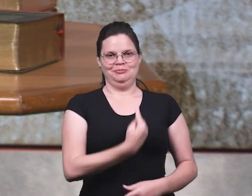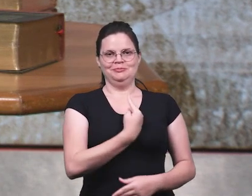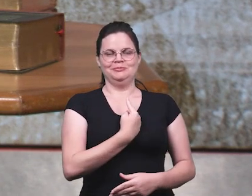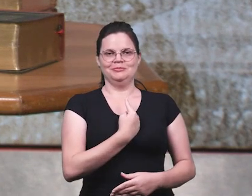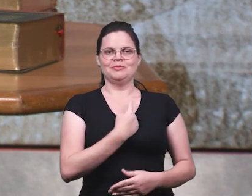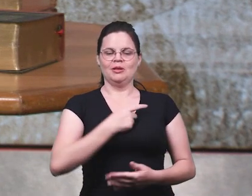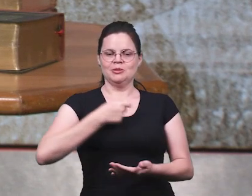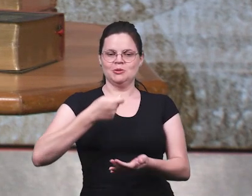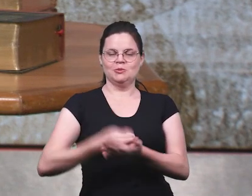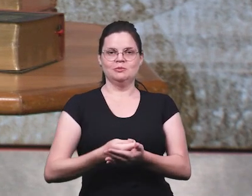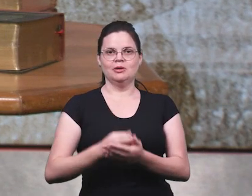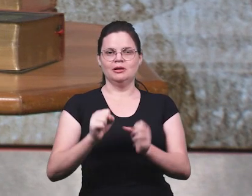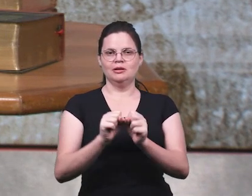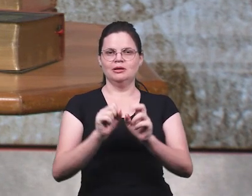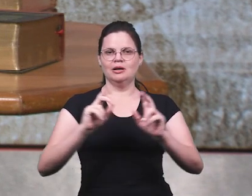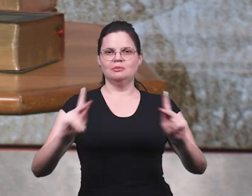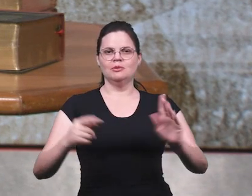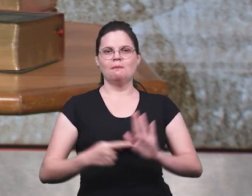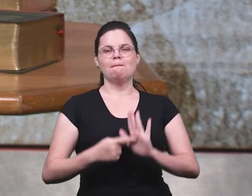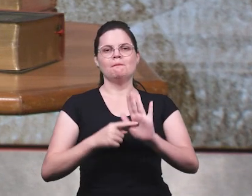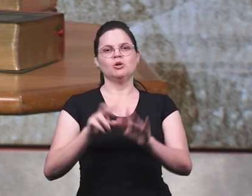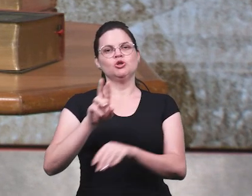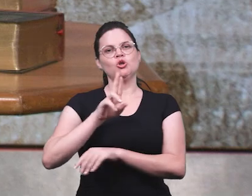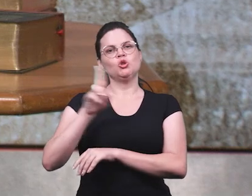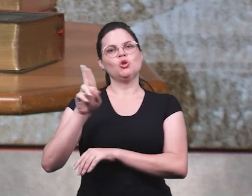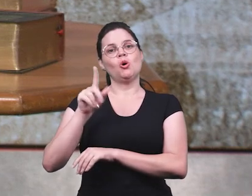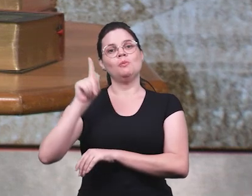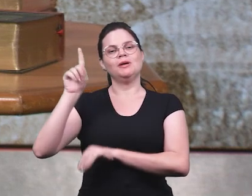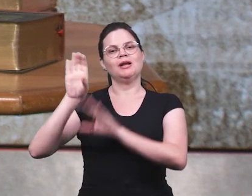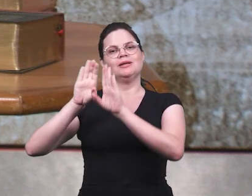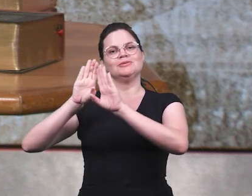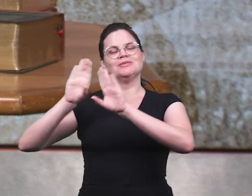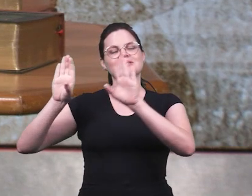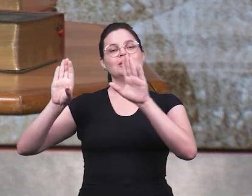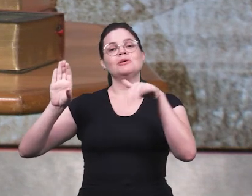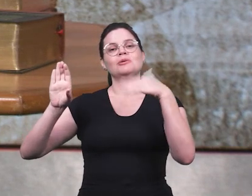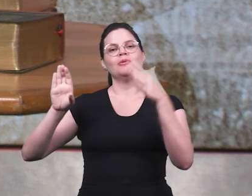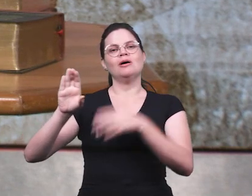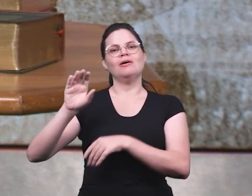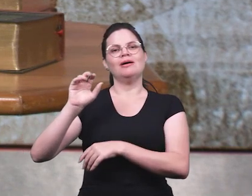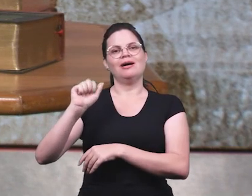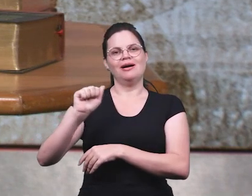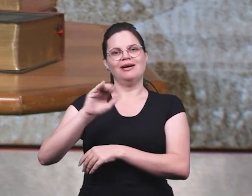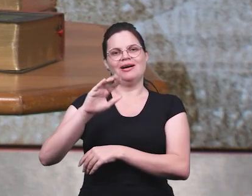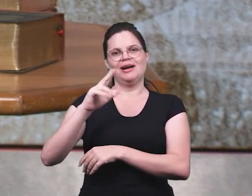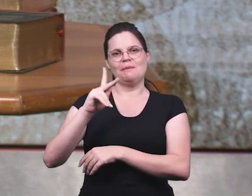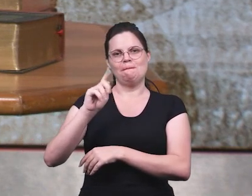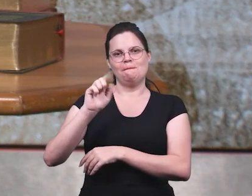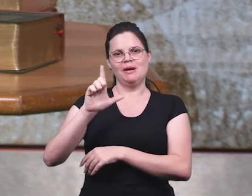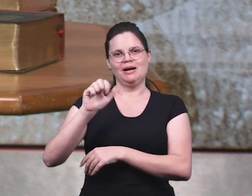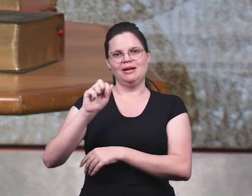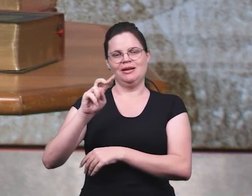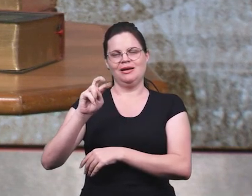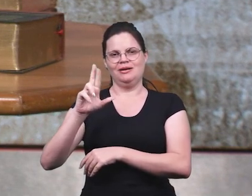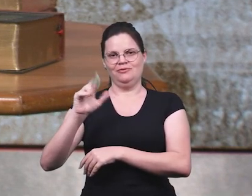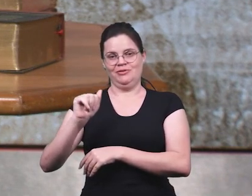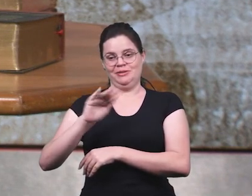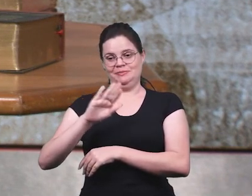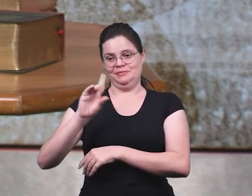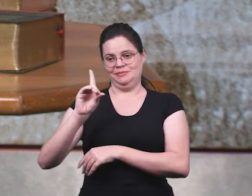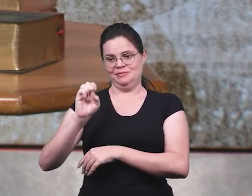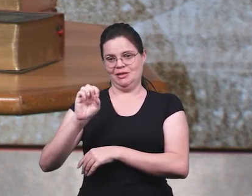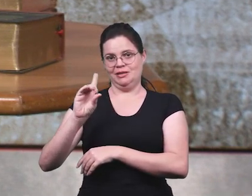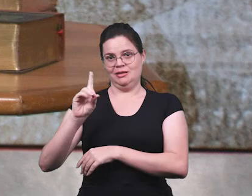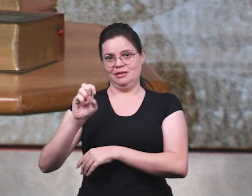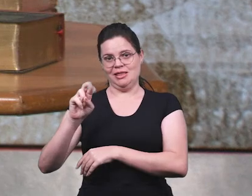em Apocalipse, a palavra de Deus diz que o nome de Jesus na eternidade é a palavra de Deus. Então, quando nós lemos